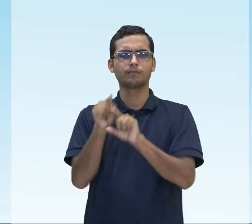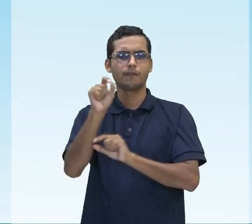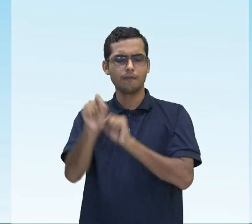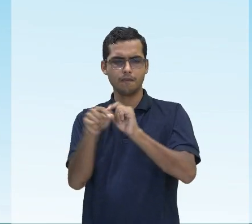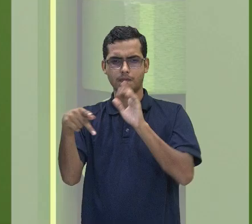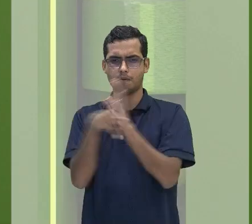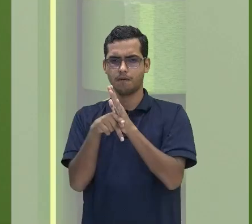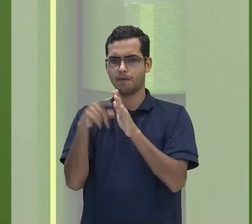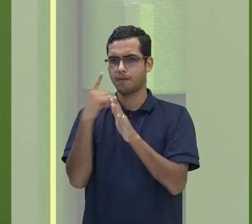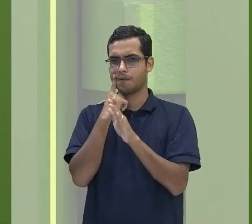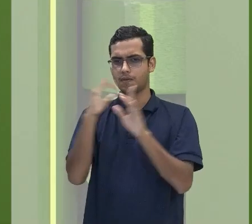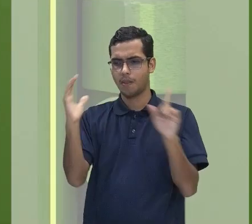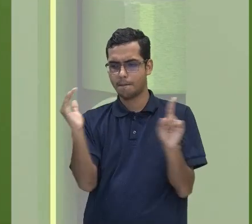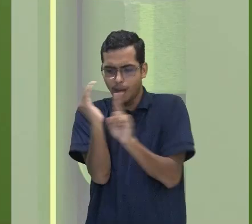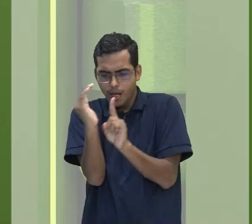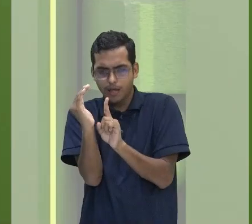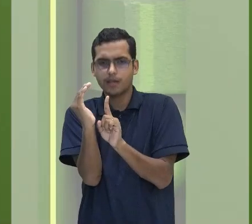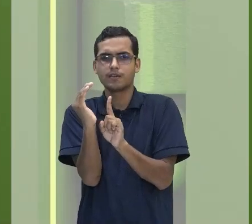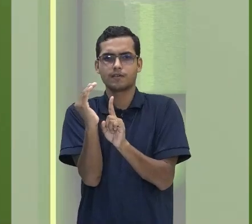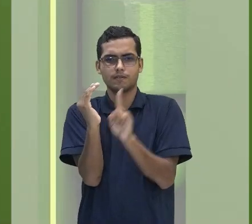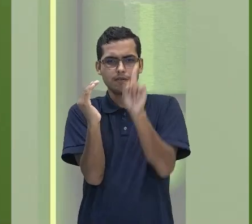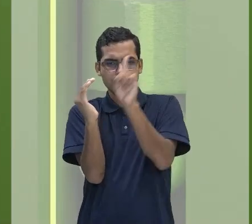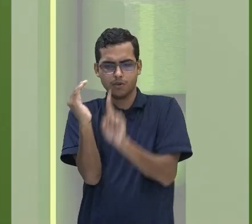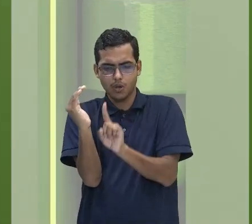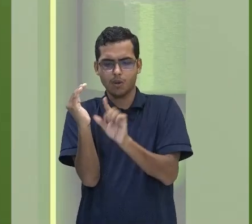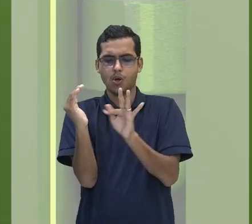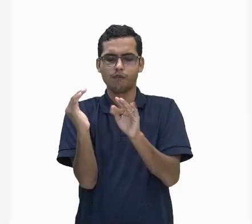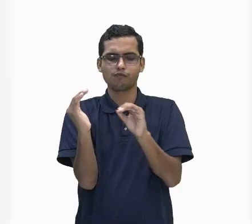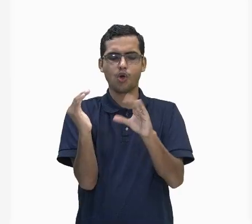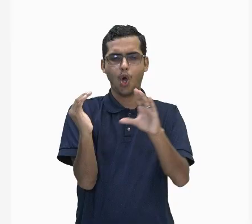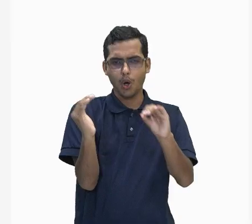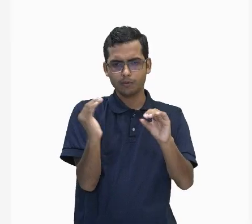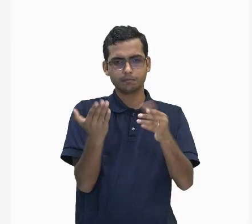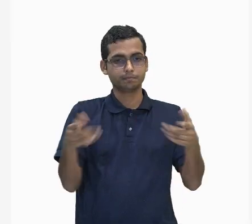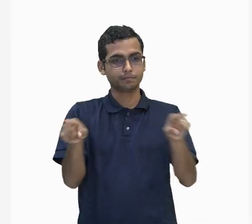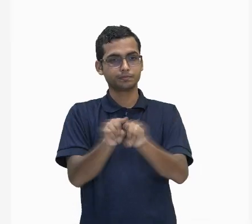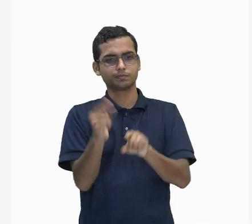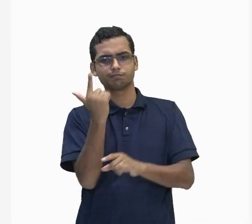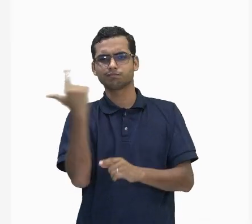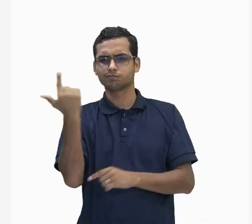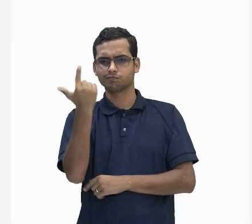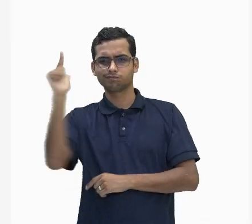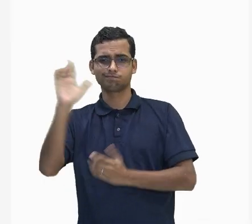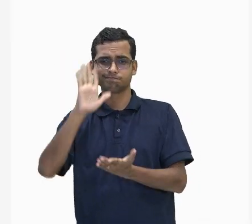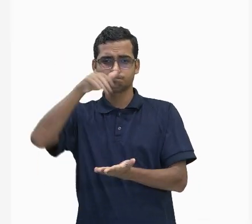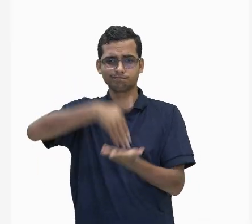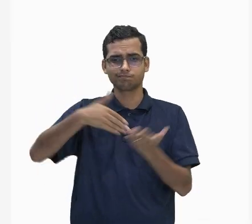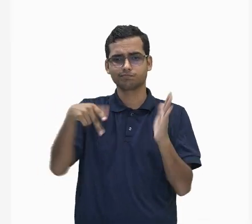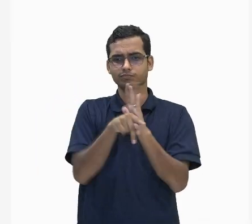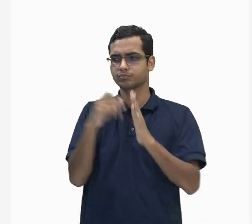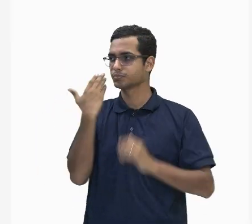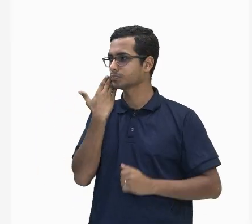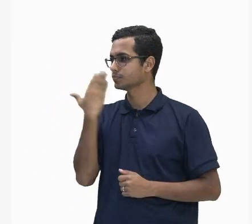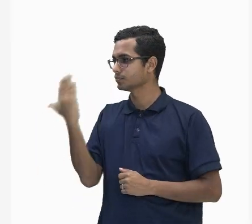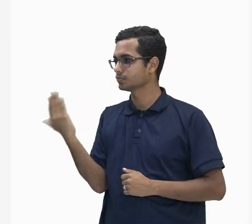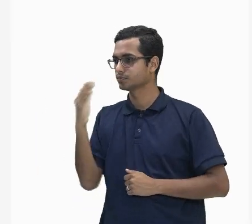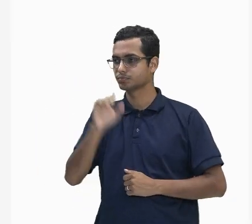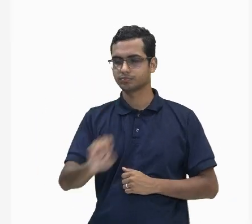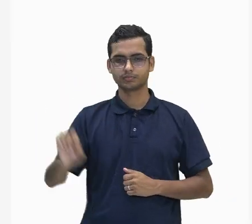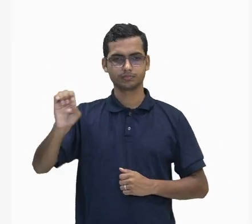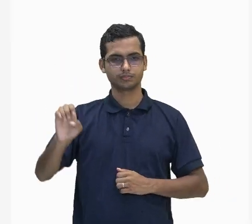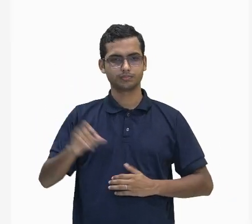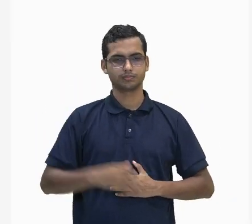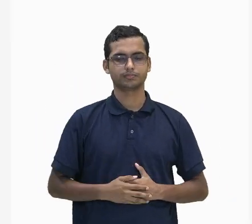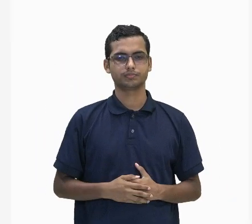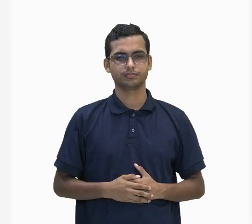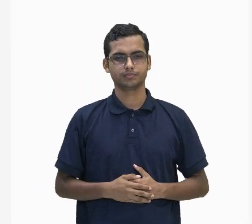foco. E agora a última situação, né? Que é aquela situação onde eu vou colocar o objeto entre o foco e o